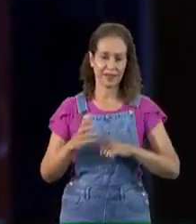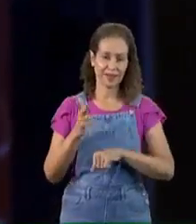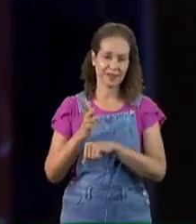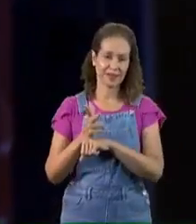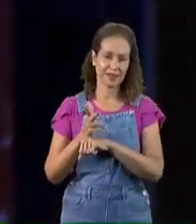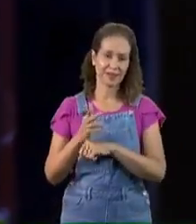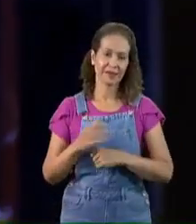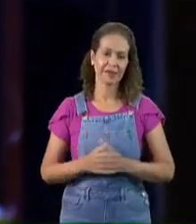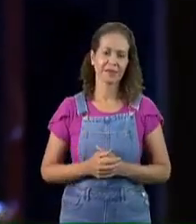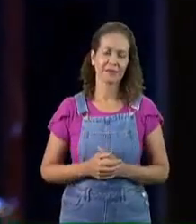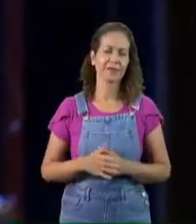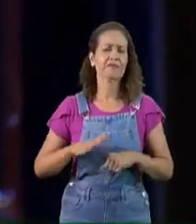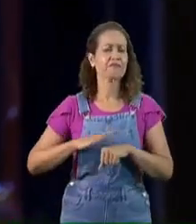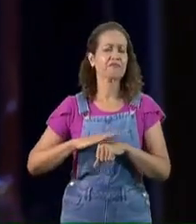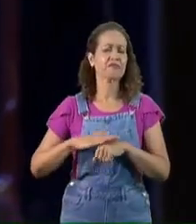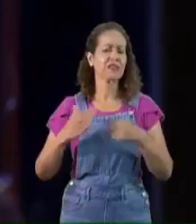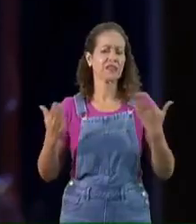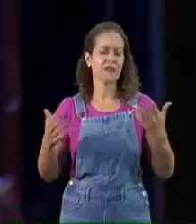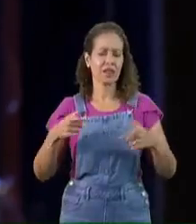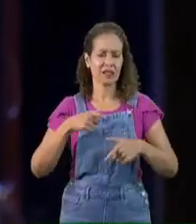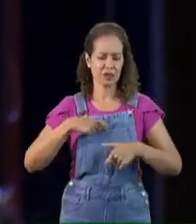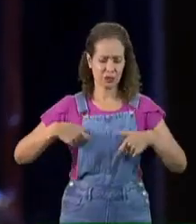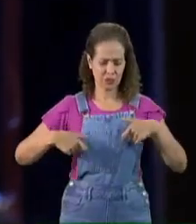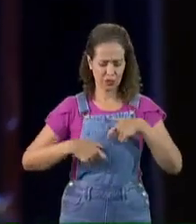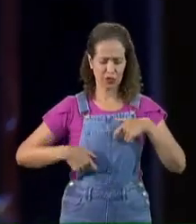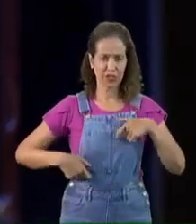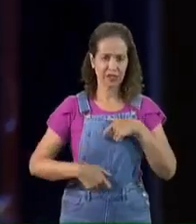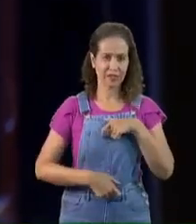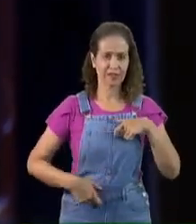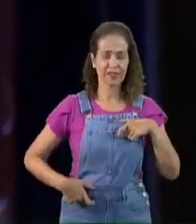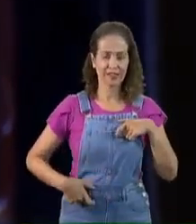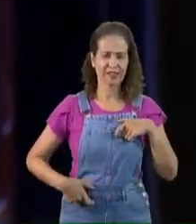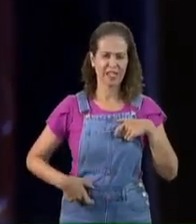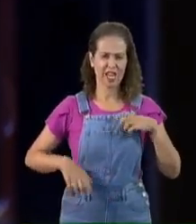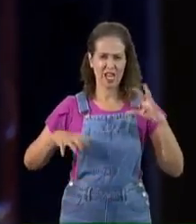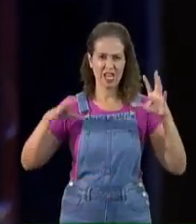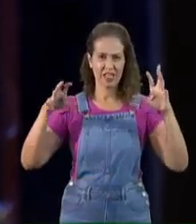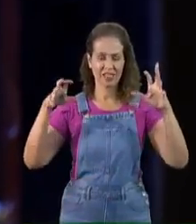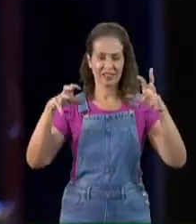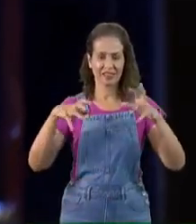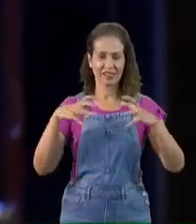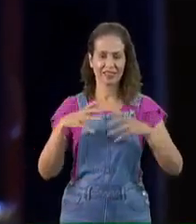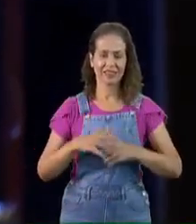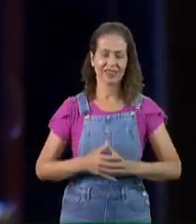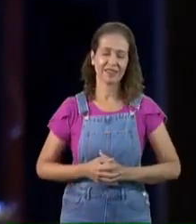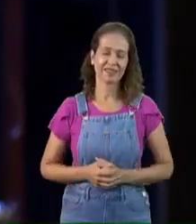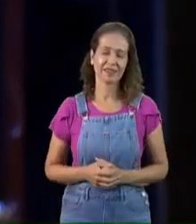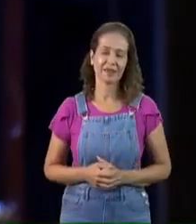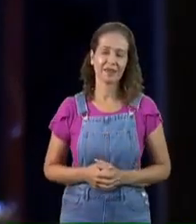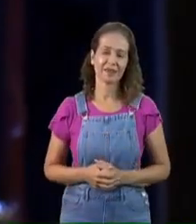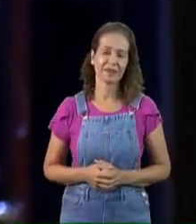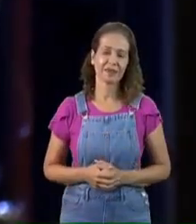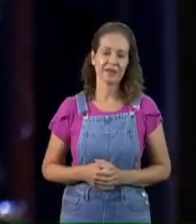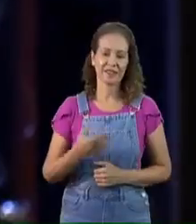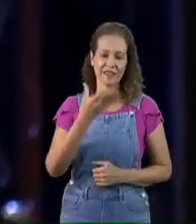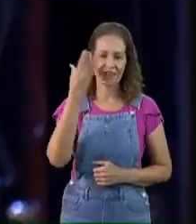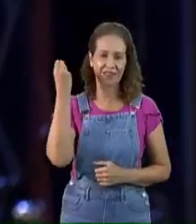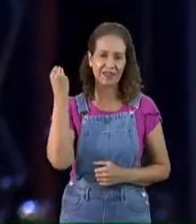faz? Faz o som do tigre aí. Um tigre feroz. Agora eu não sei. Você